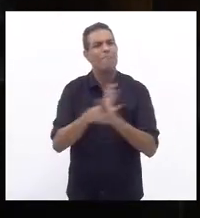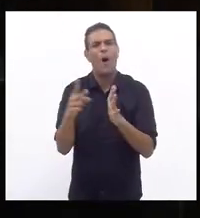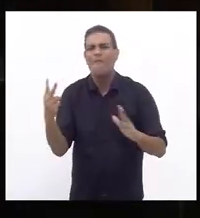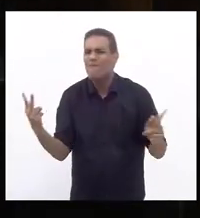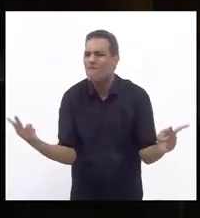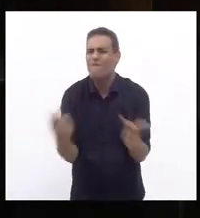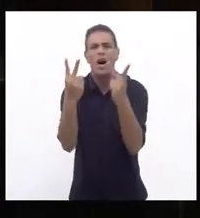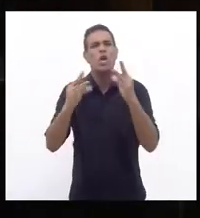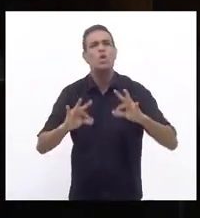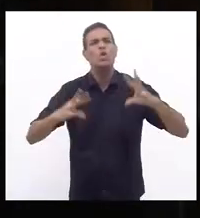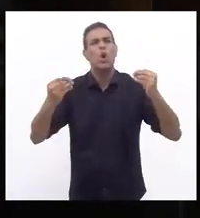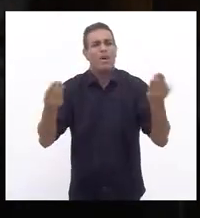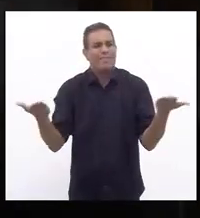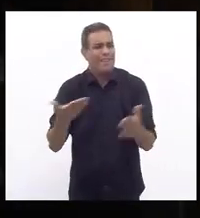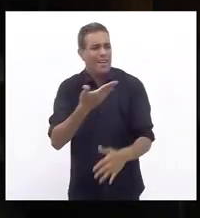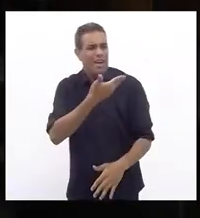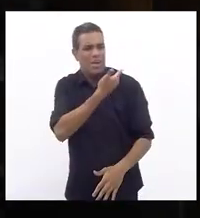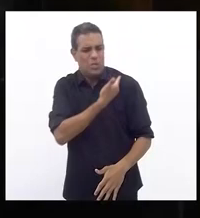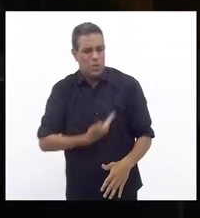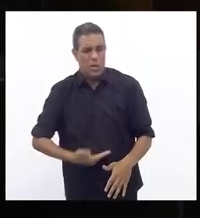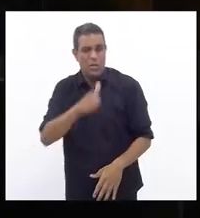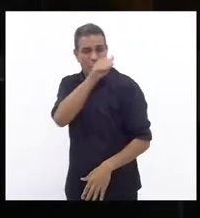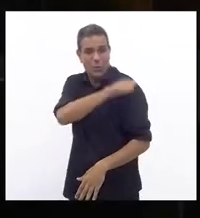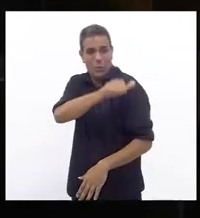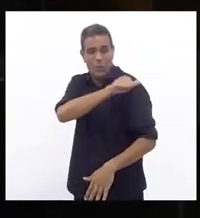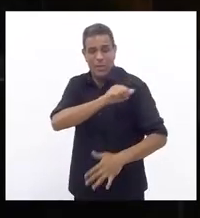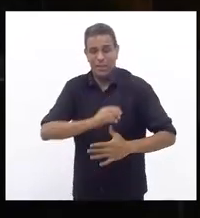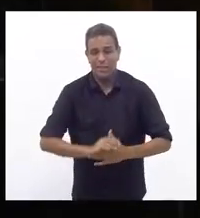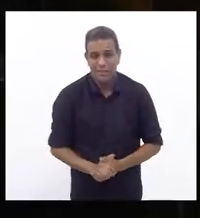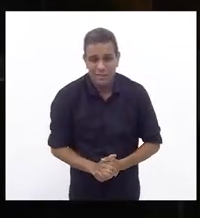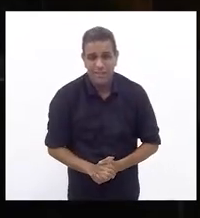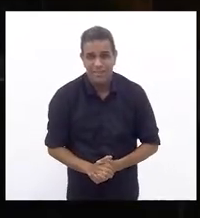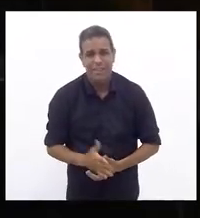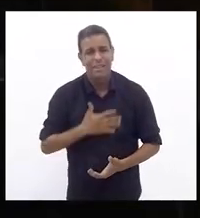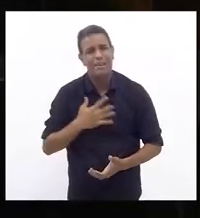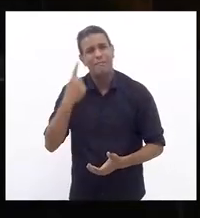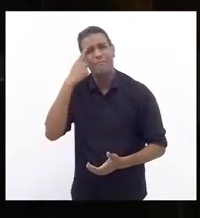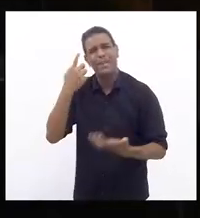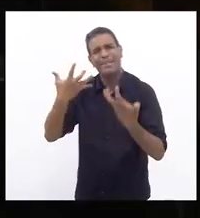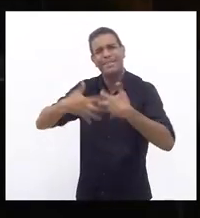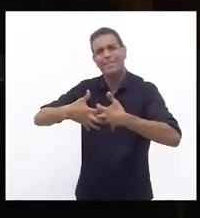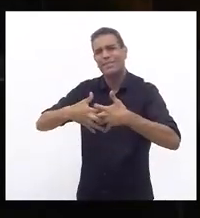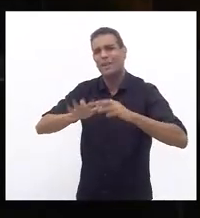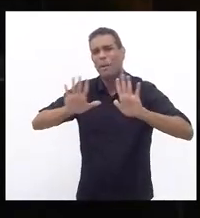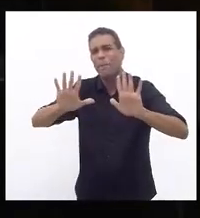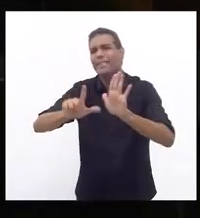isso tem que ser valorizado pelo Estado do Rio de Janeiro. Além disso,